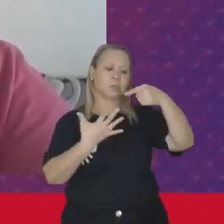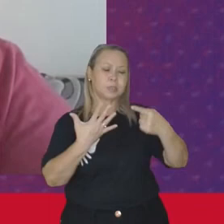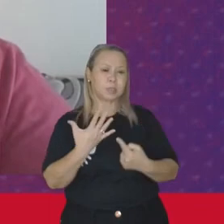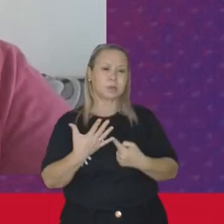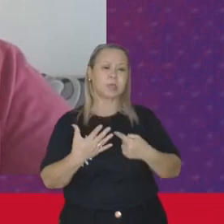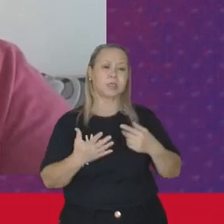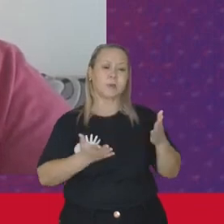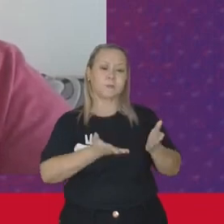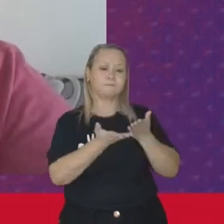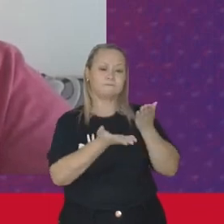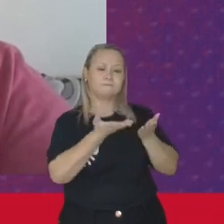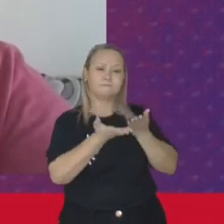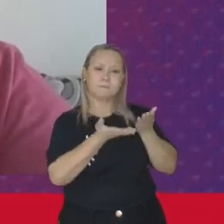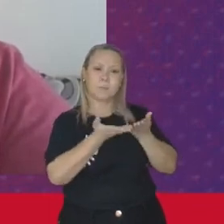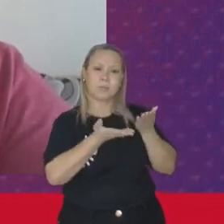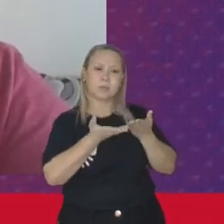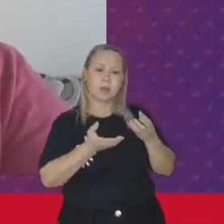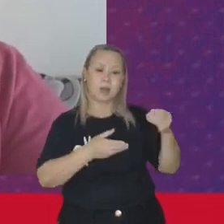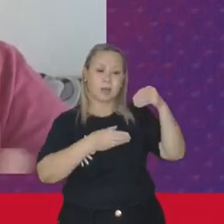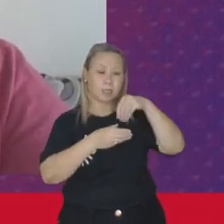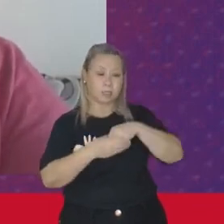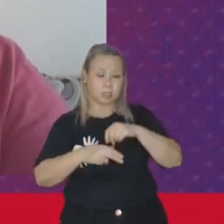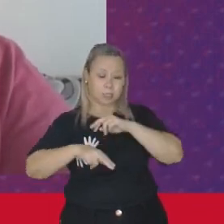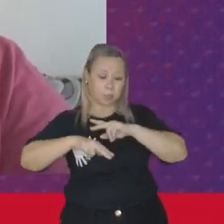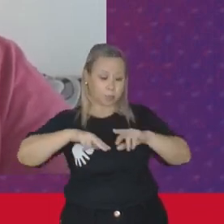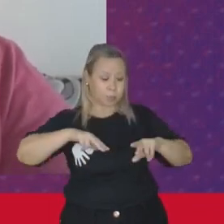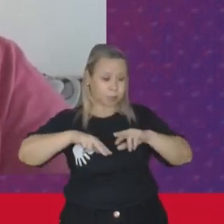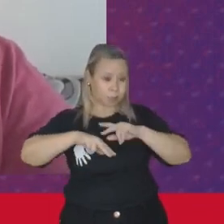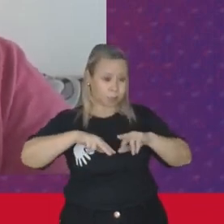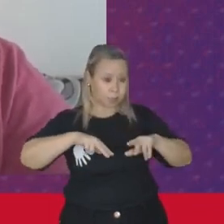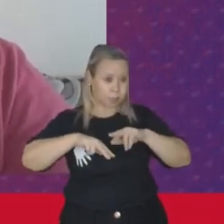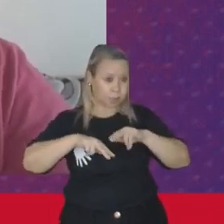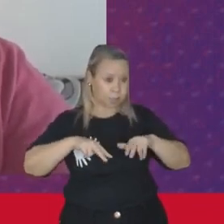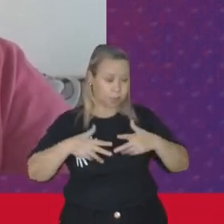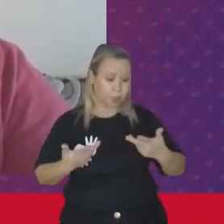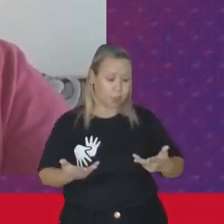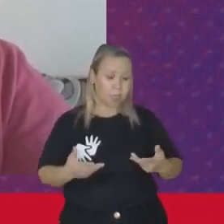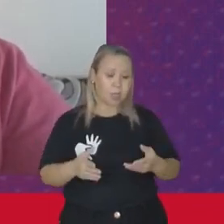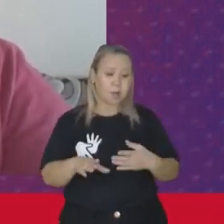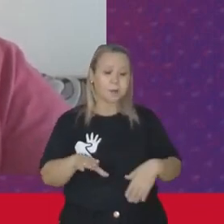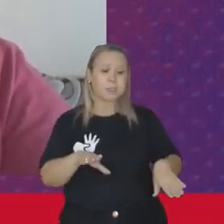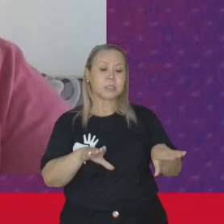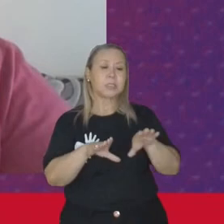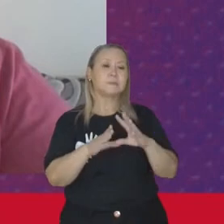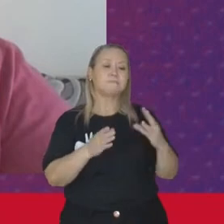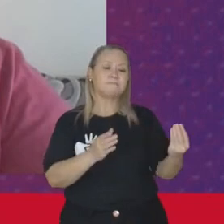vai tratar da inserção de gênero, tem que incorporar